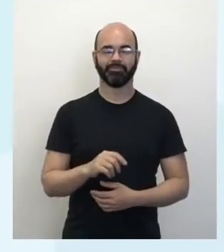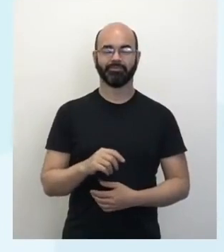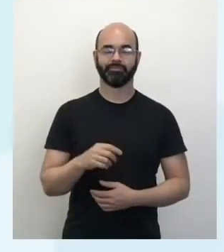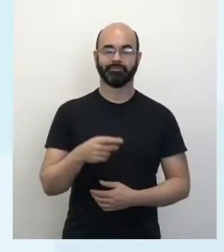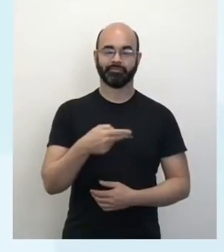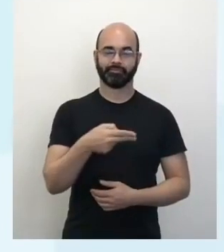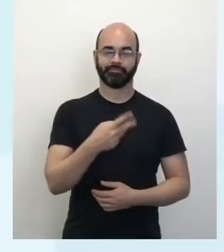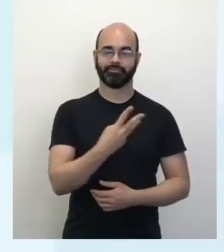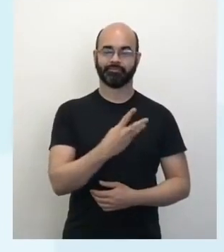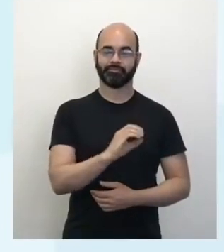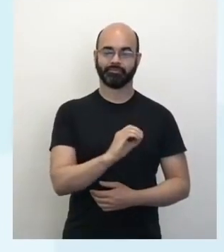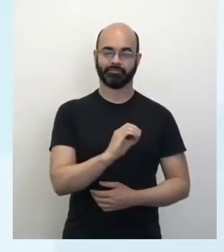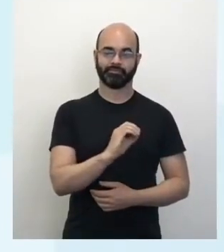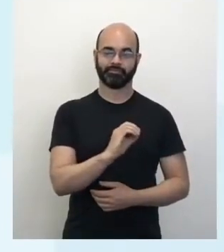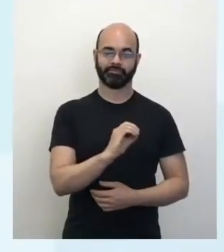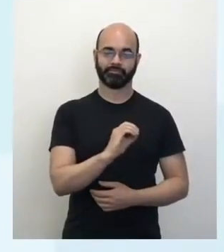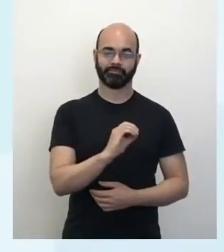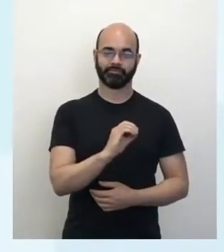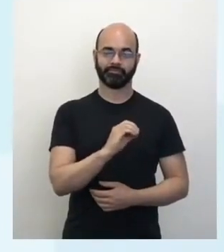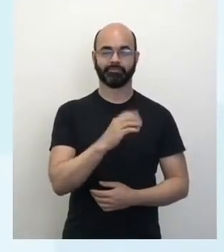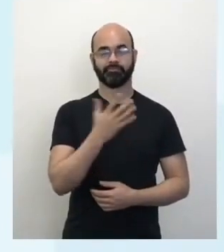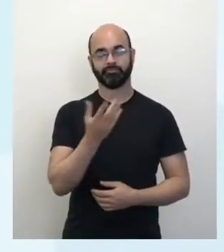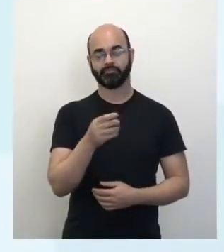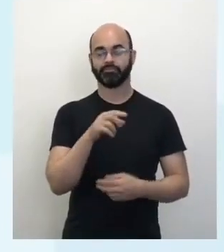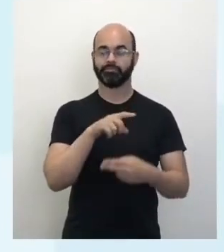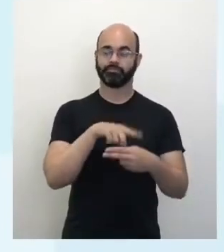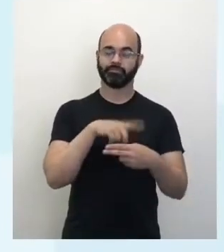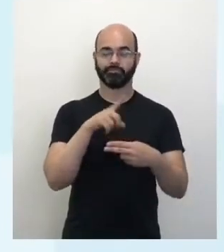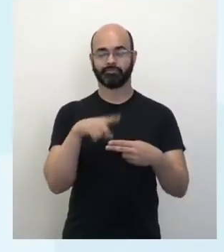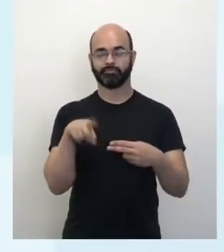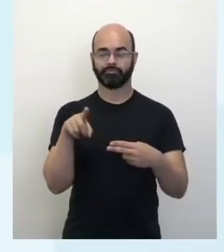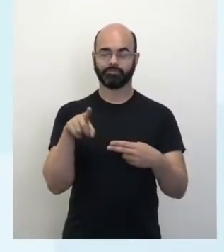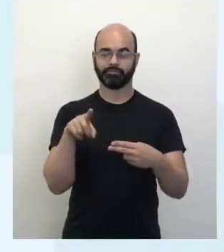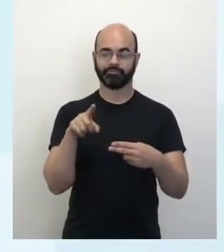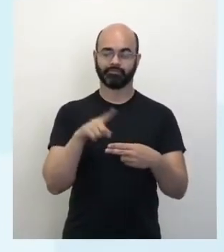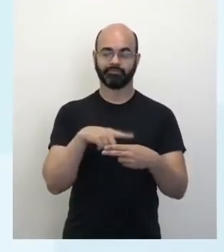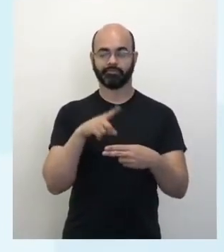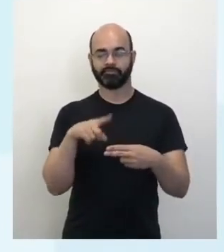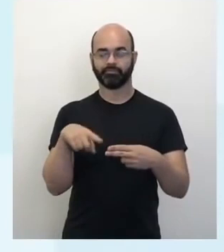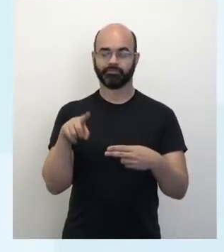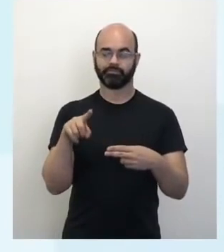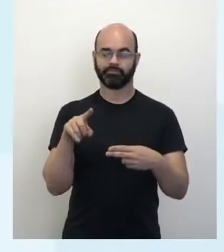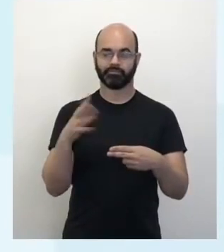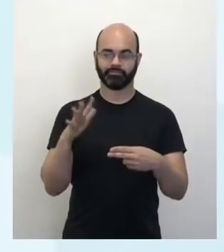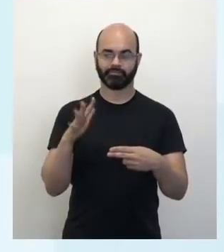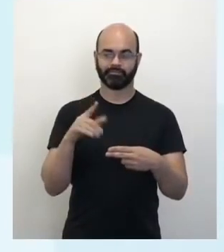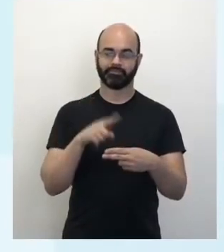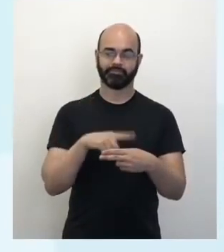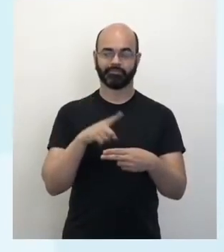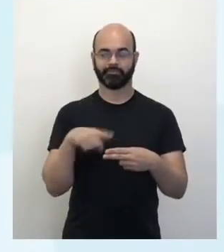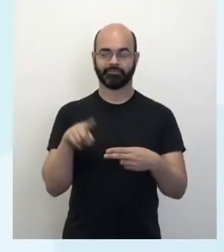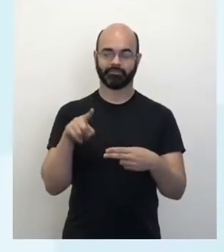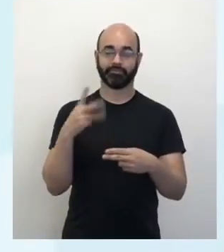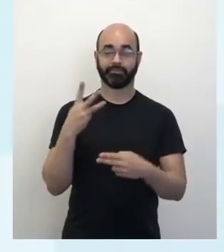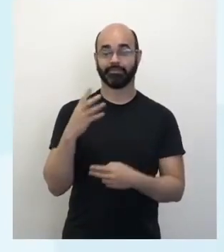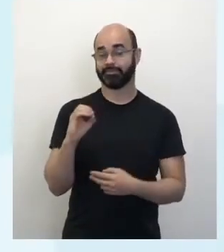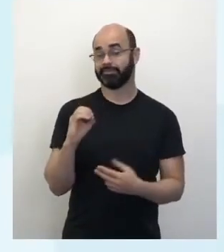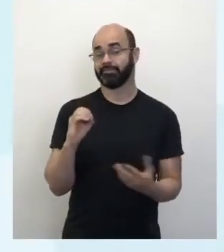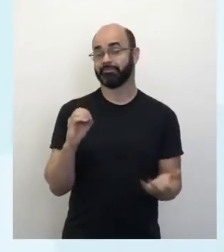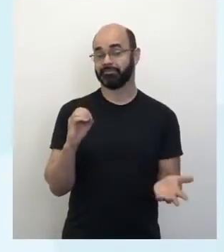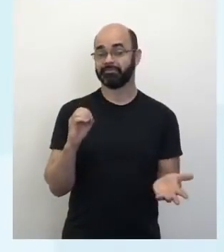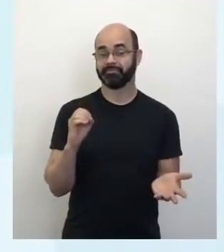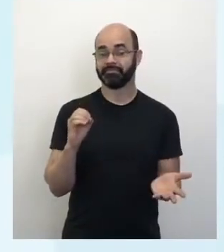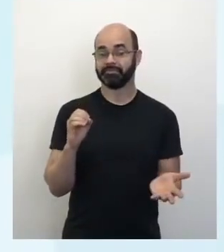aproximado 30. Então, eu poderia falar que aproximadamente seria 30, né, Tony? Exato. Eu já poderia chegar